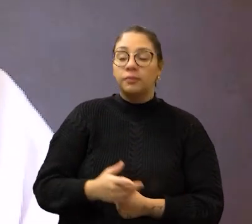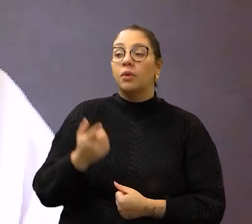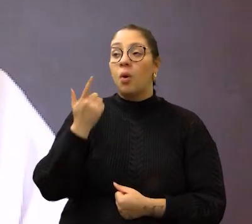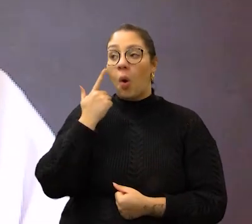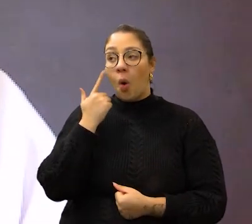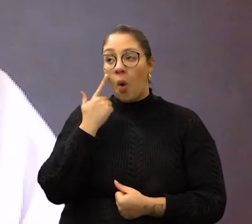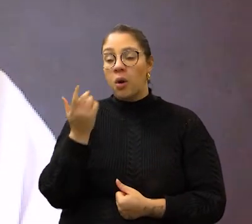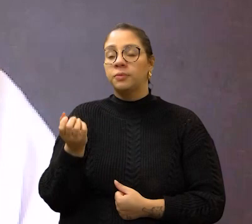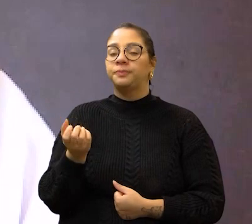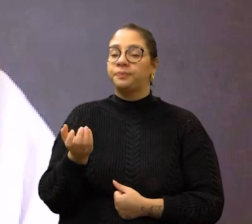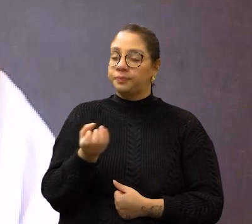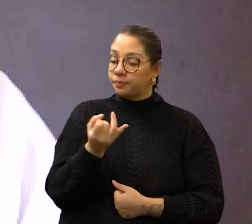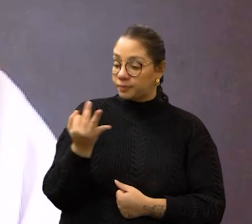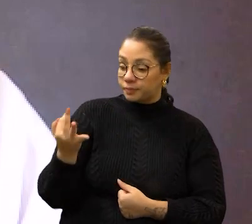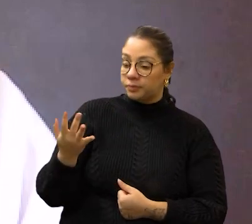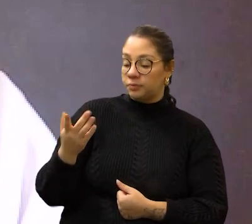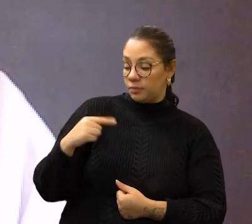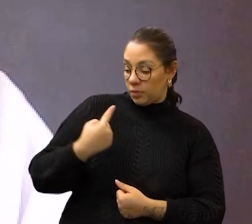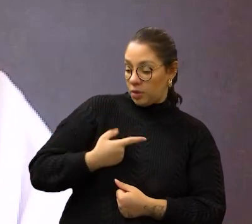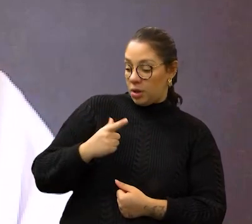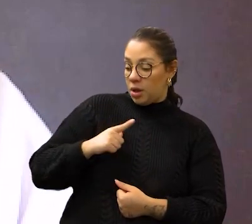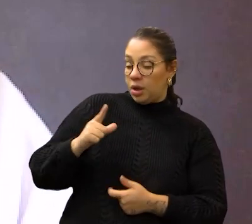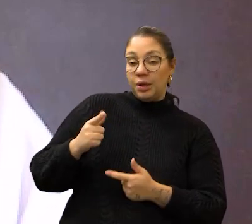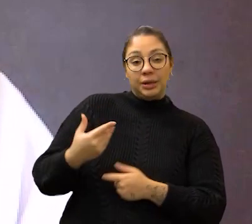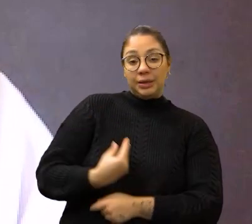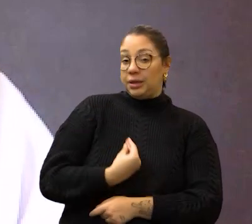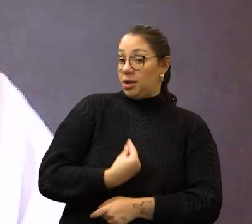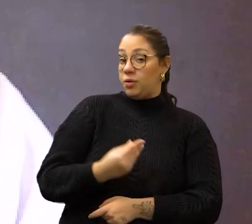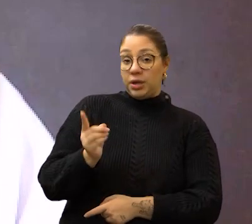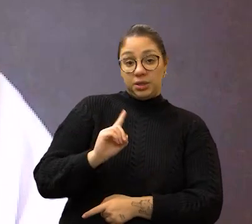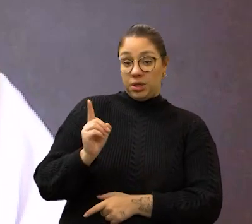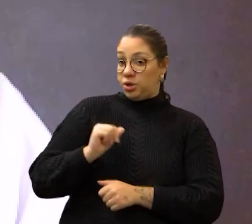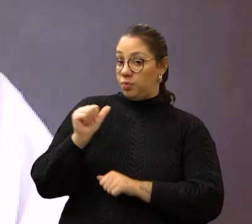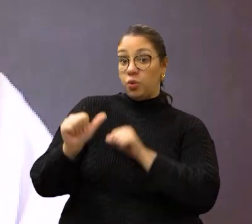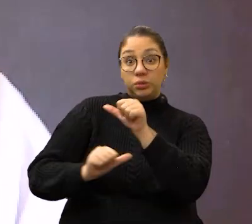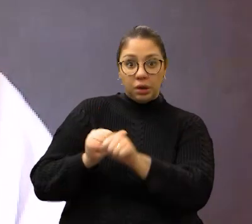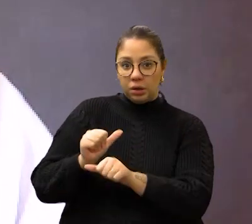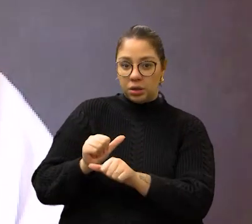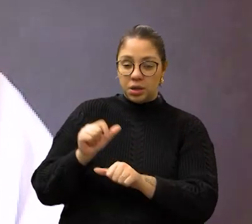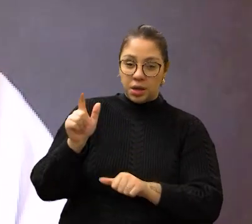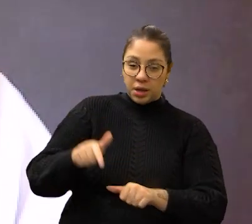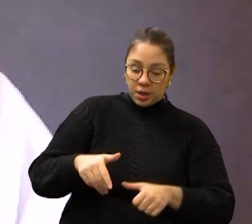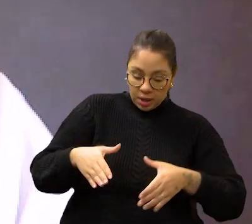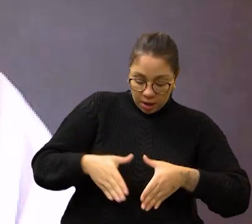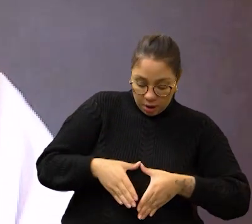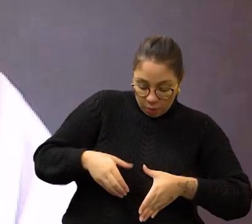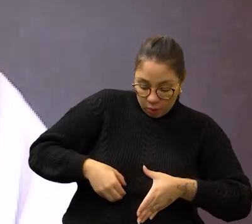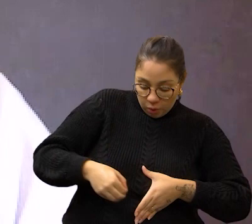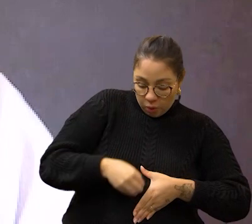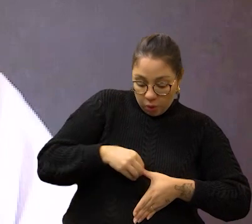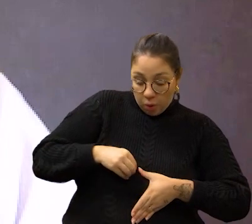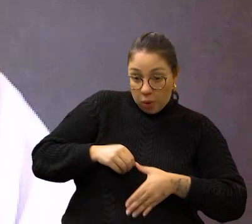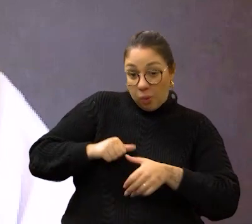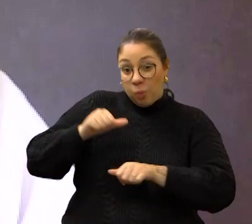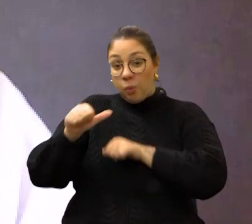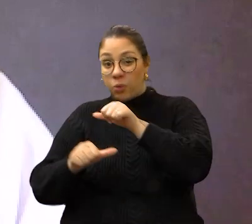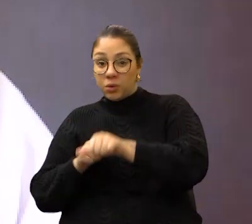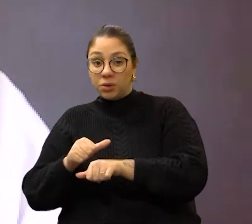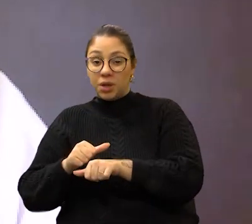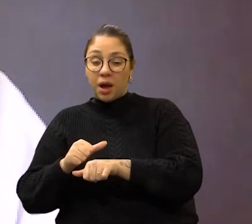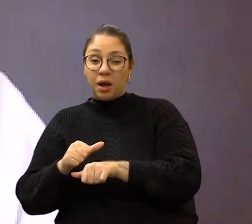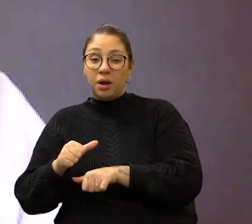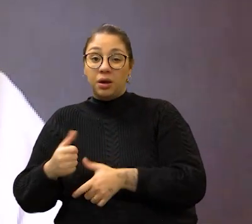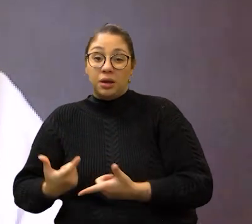os dados que a gente tem mostram que não existe essa transformação de uma lesão benigna em uma lesão maligna. É